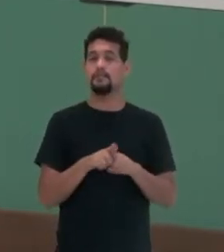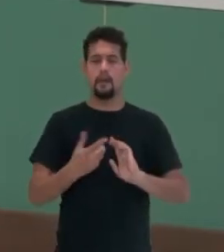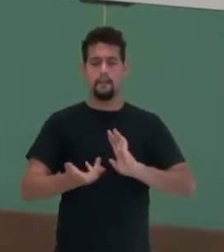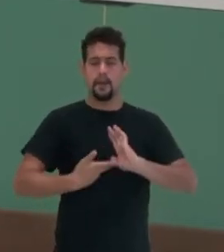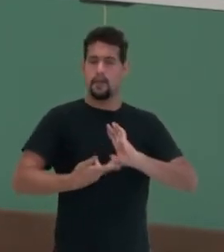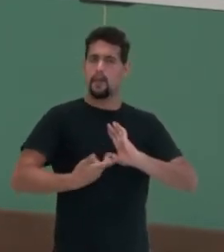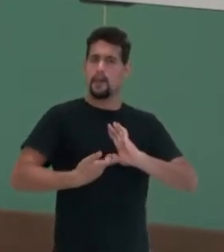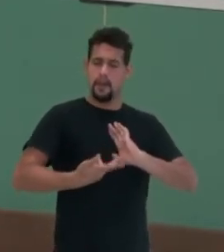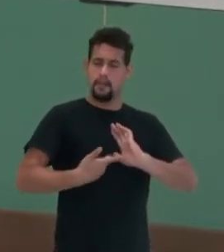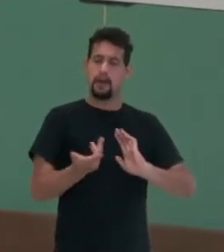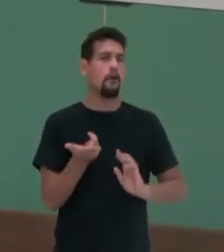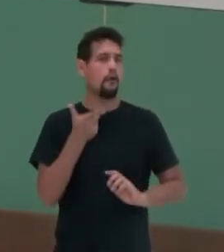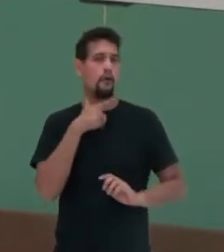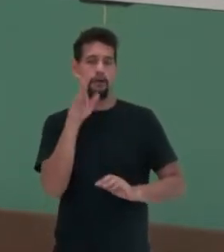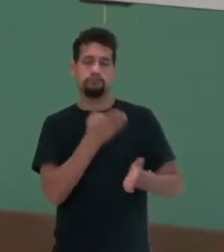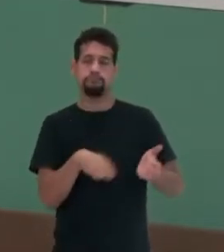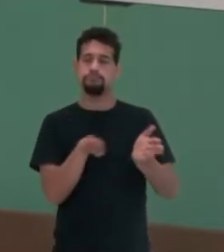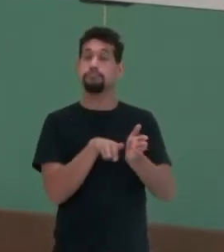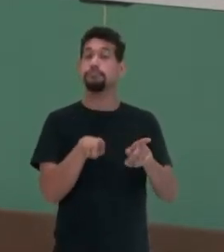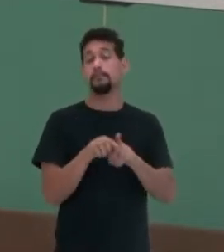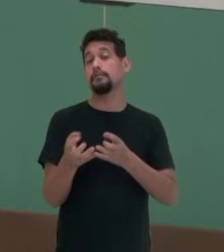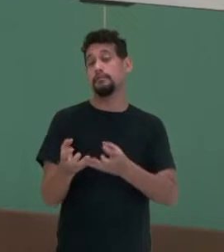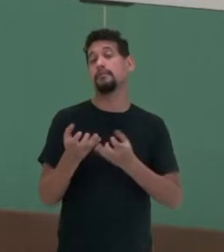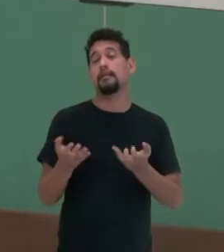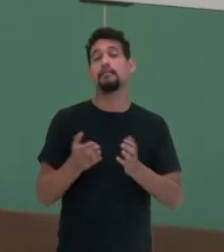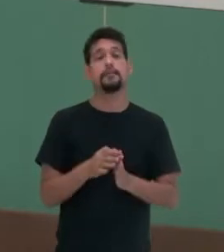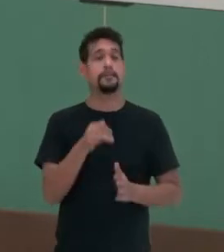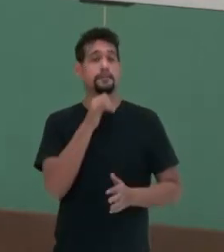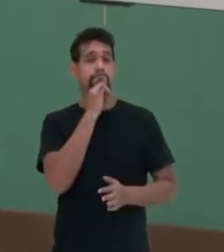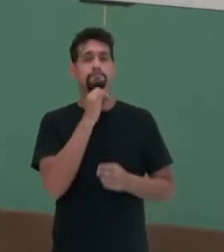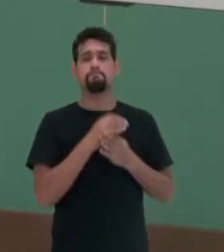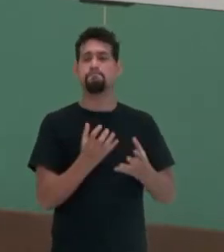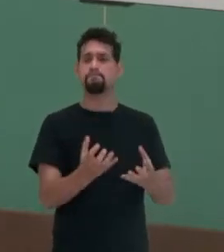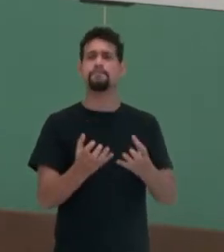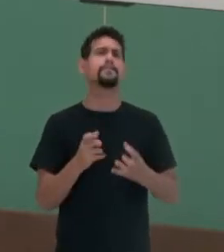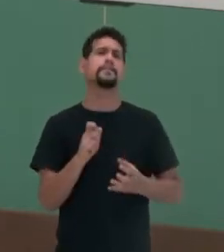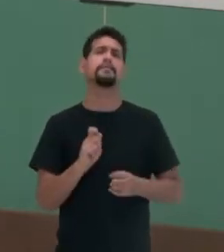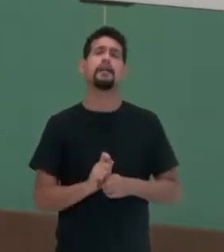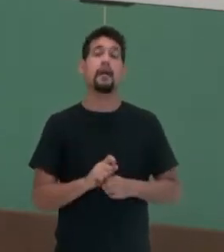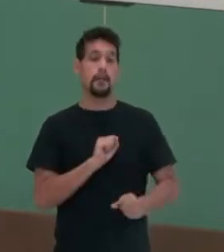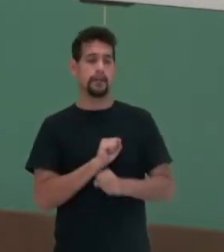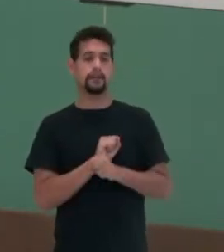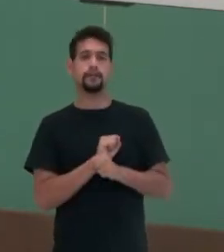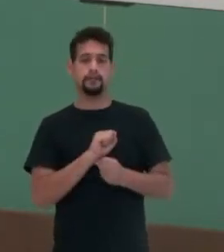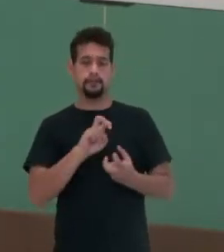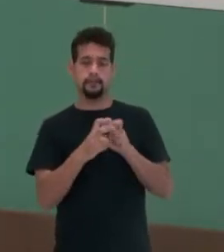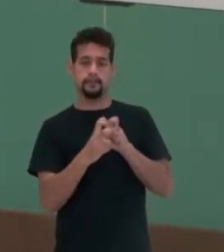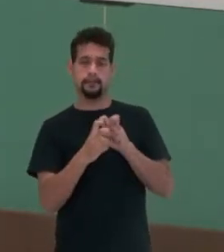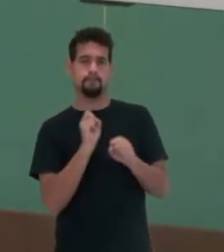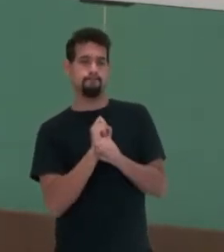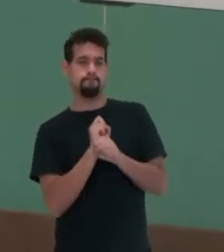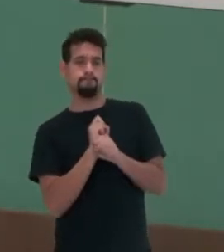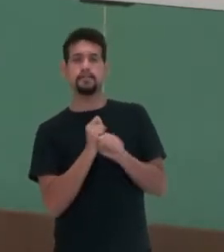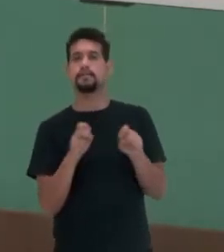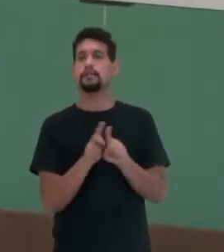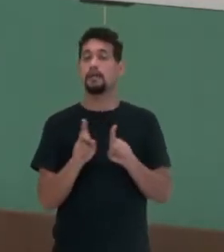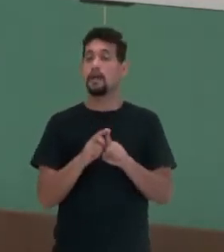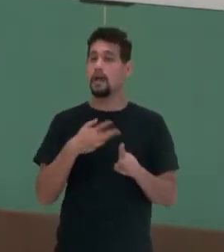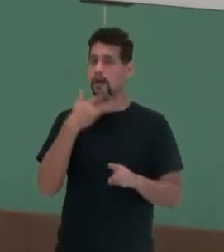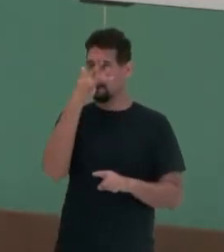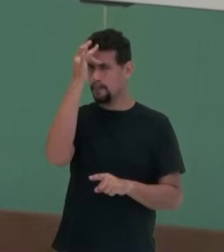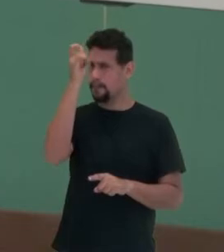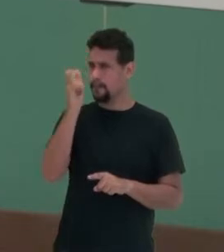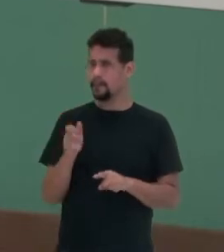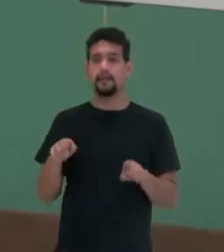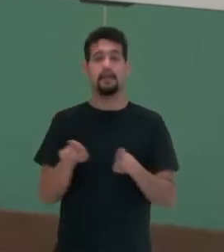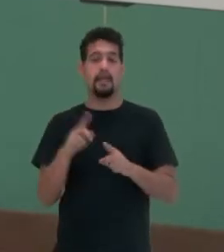para conseguir atingir o que eu quero. No caso, por exemplo, quero uma imobilização. Daí o meu oponente, né,